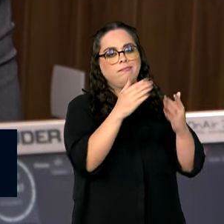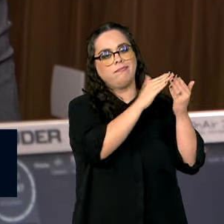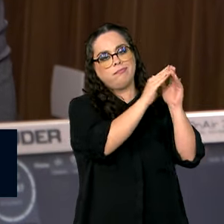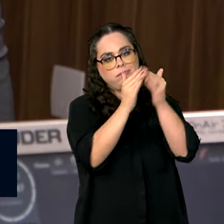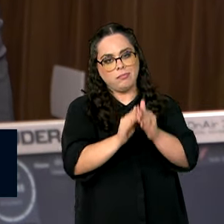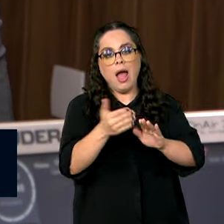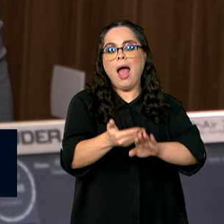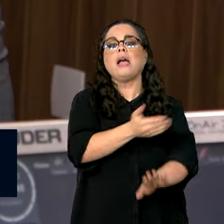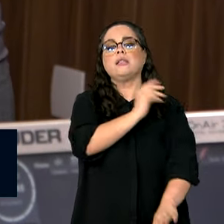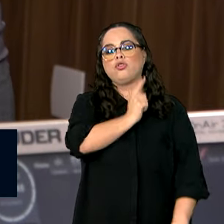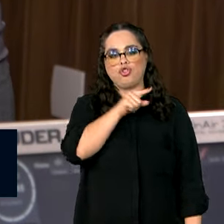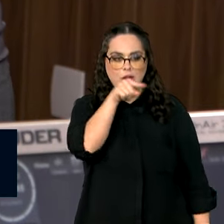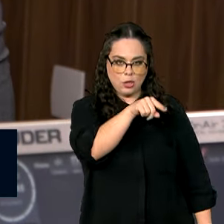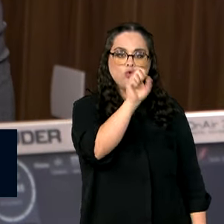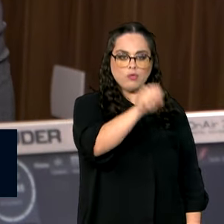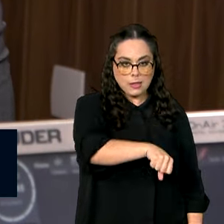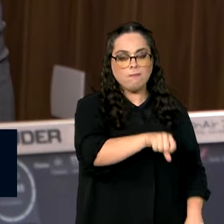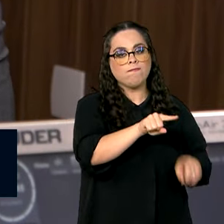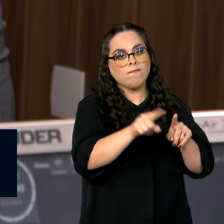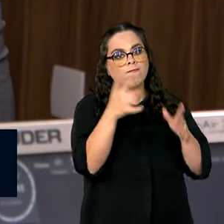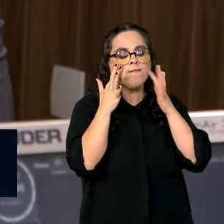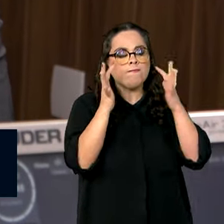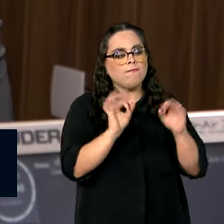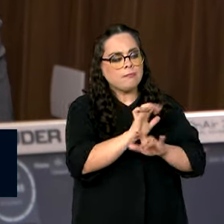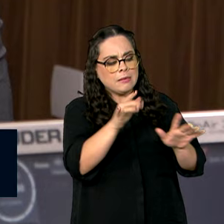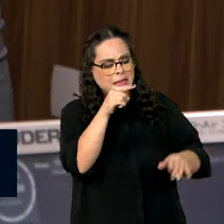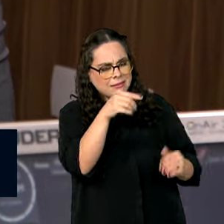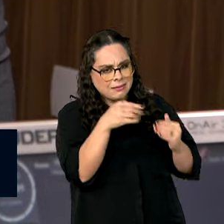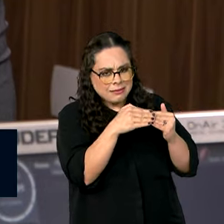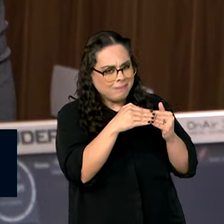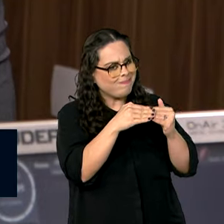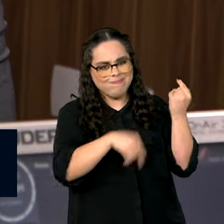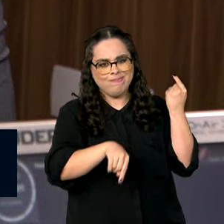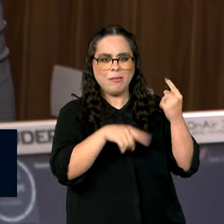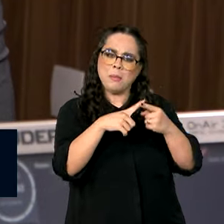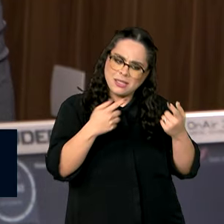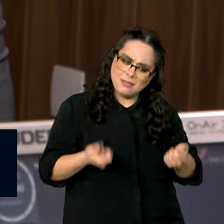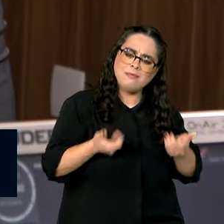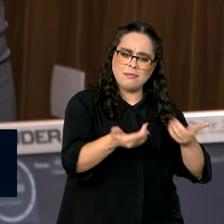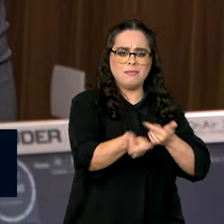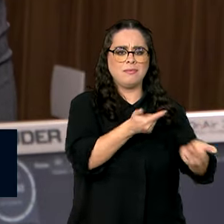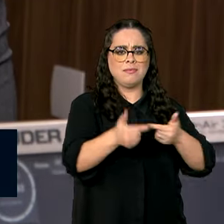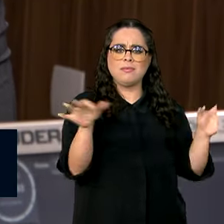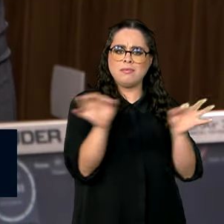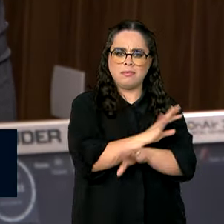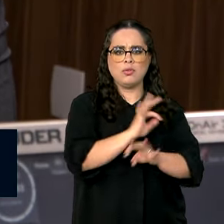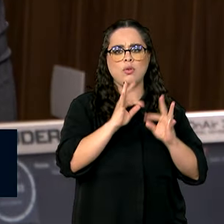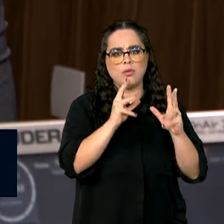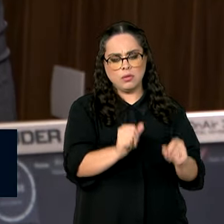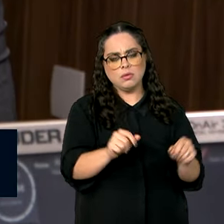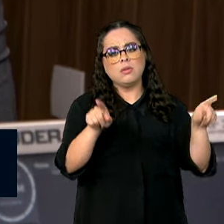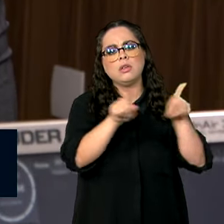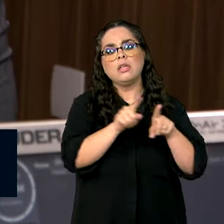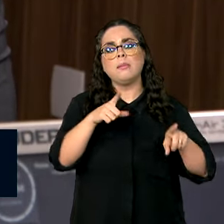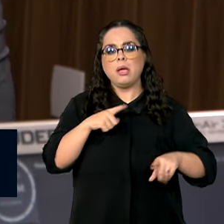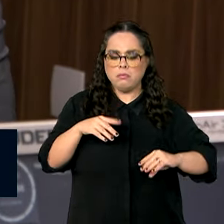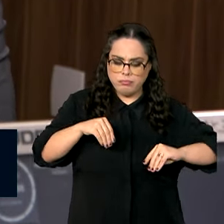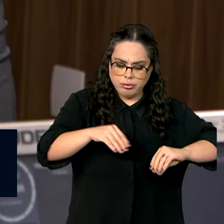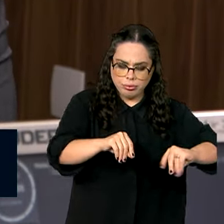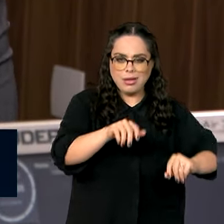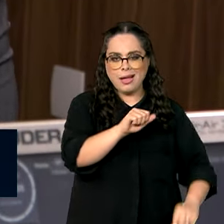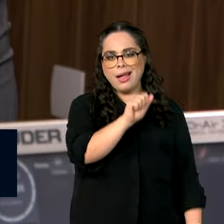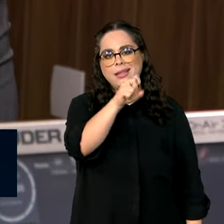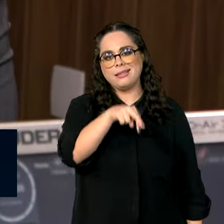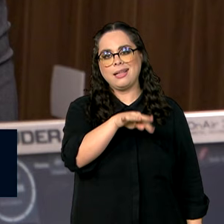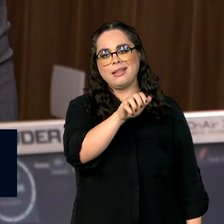ela existia antes eh o que nós entendemos que não É cabível e que a gente precisa prestar o serviço mas também há esses assentamentos que são novos